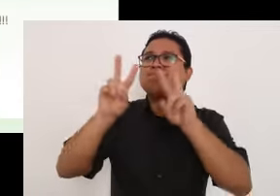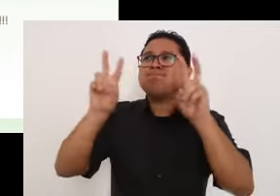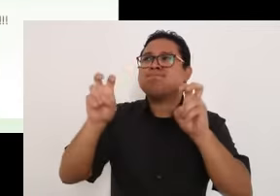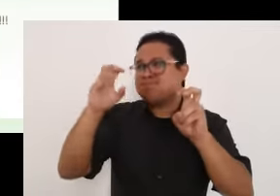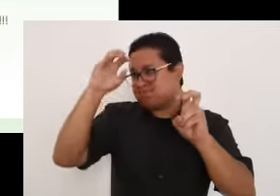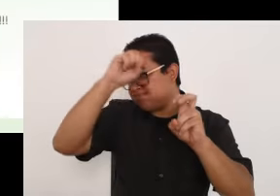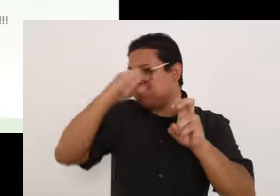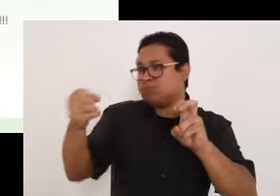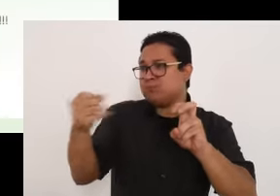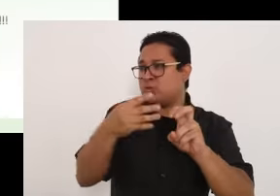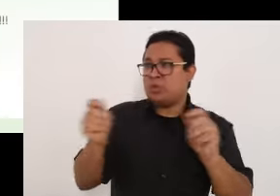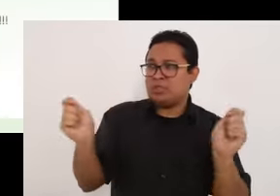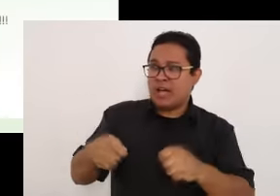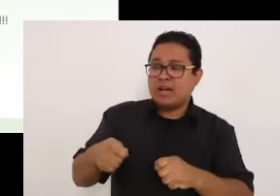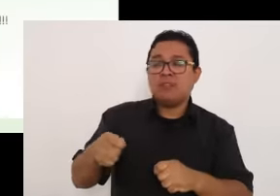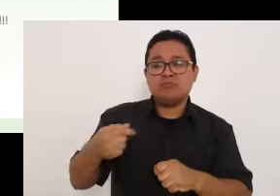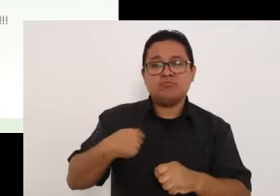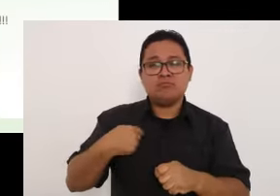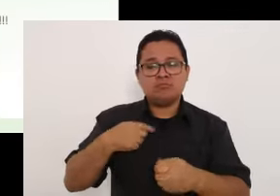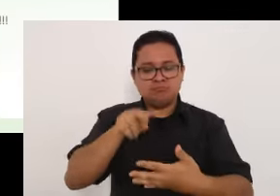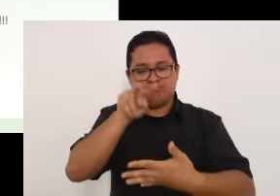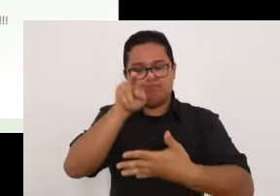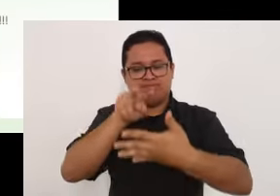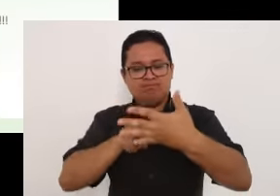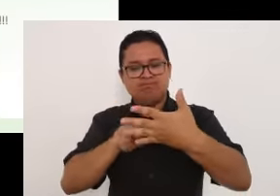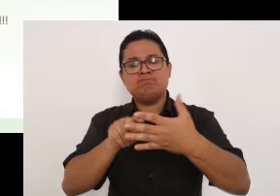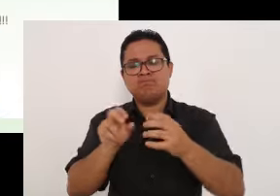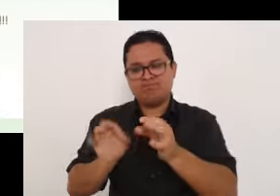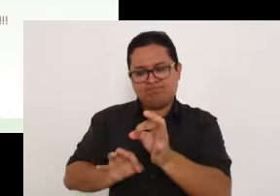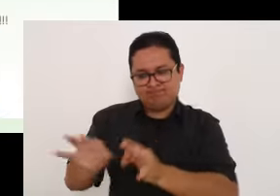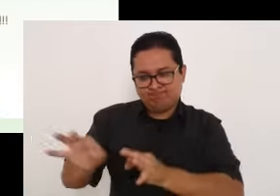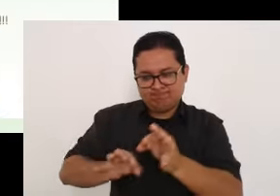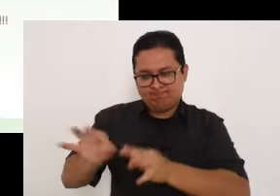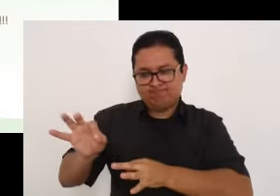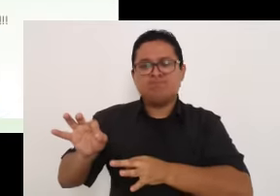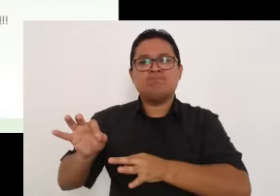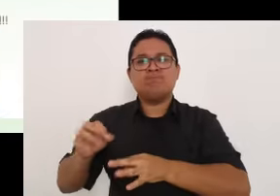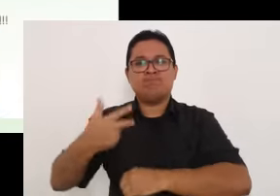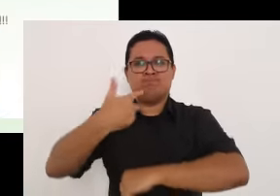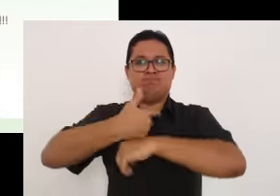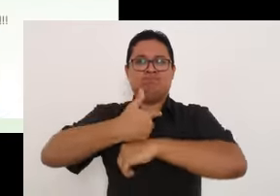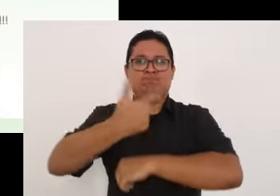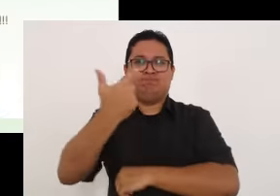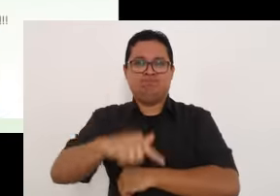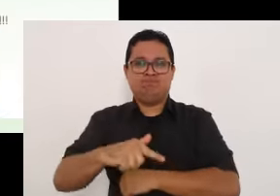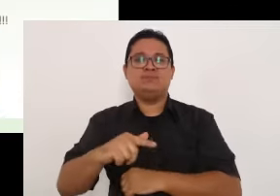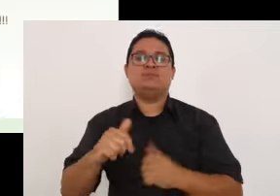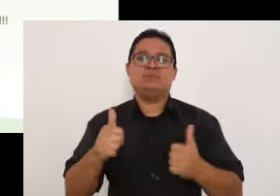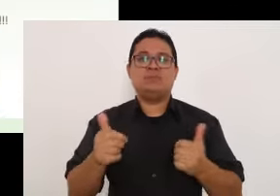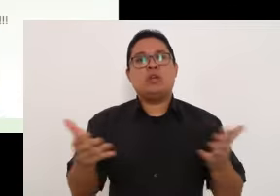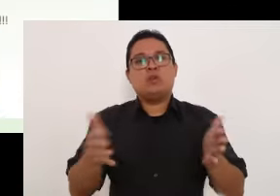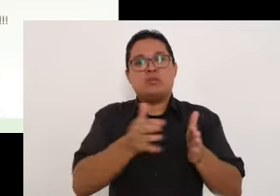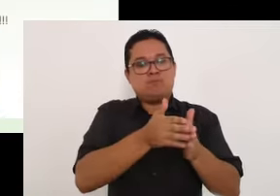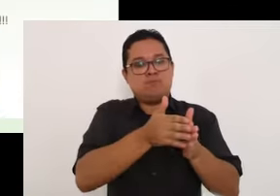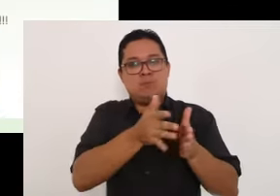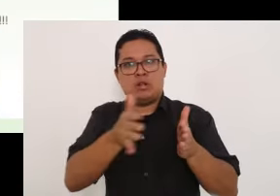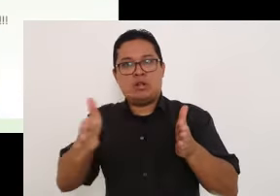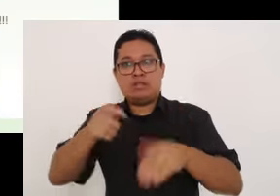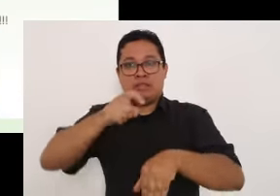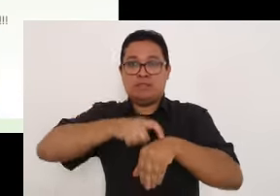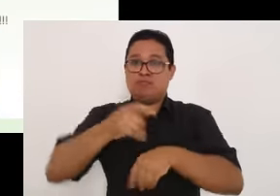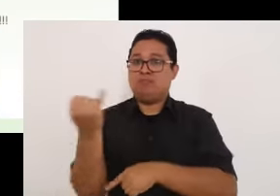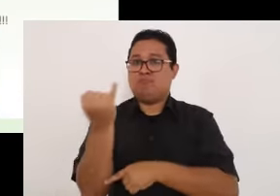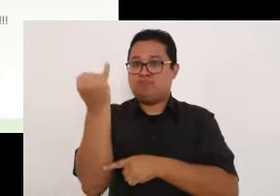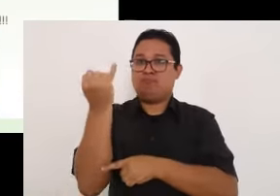em que nós vivemos, vale muito atender o que vocês necessitarem e o que eu